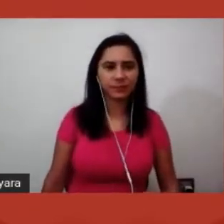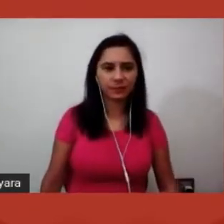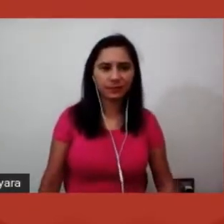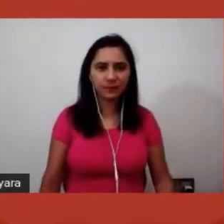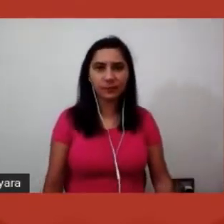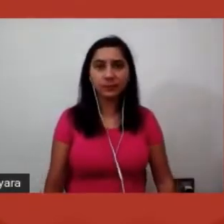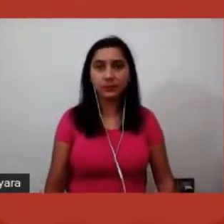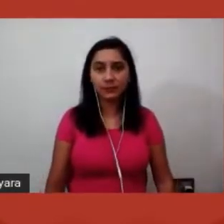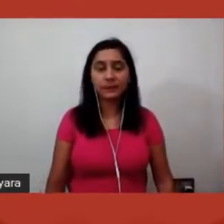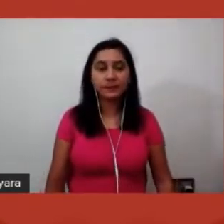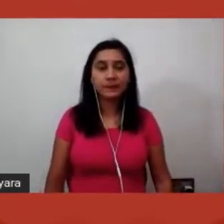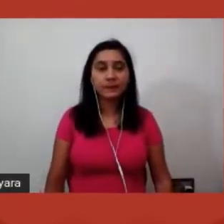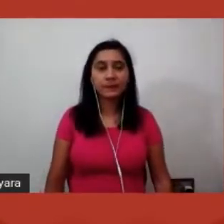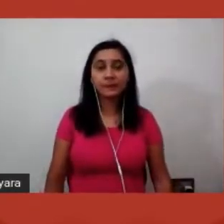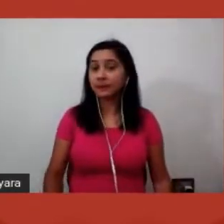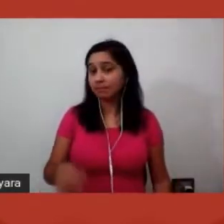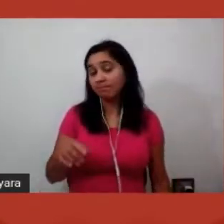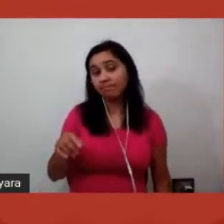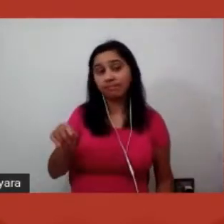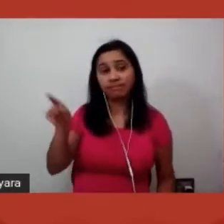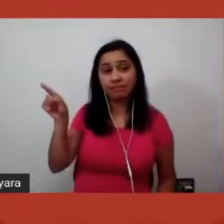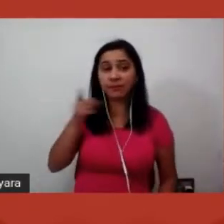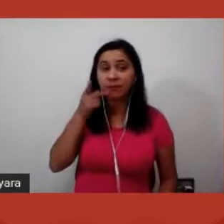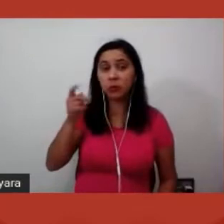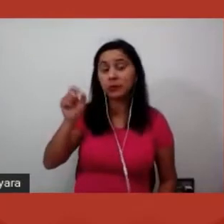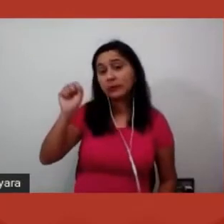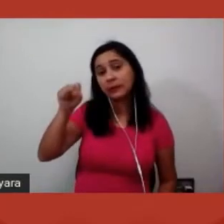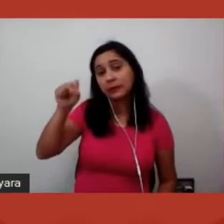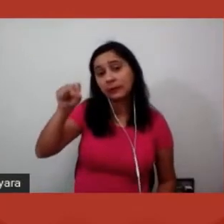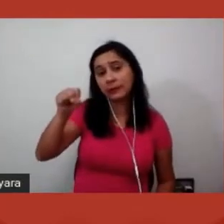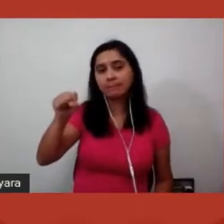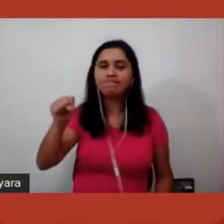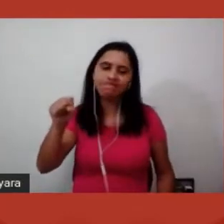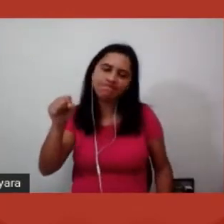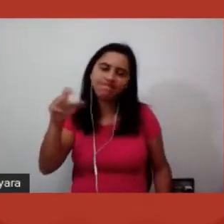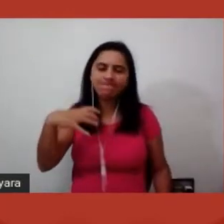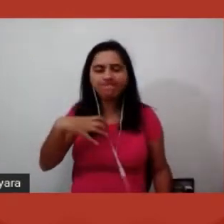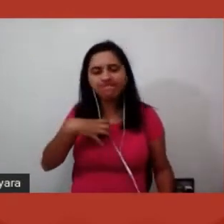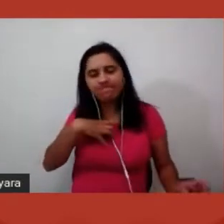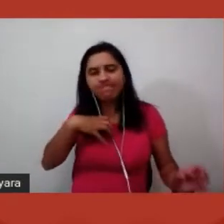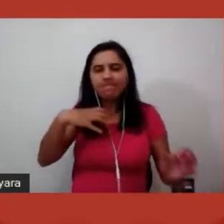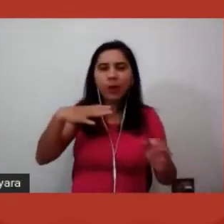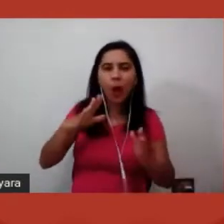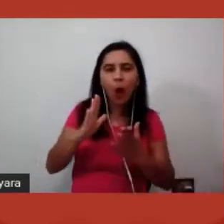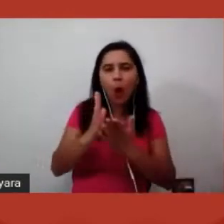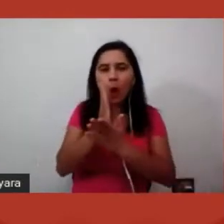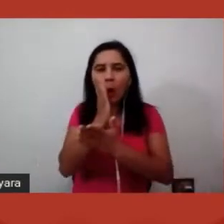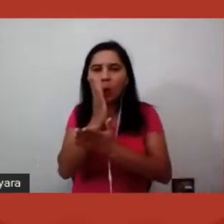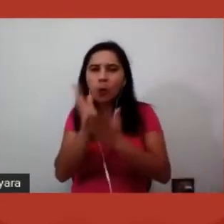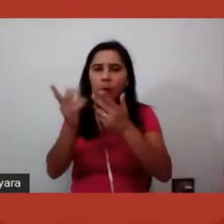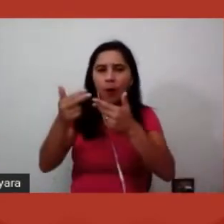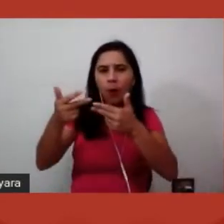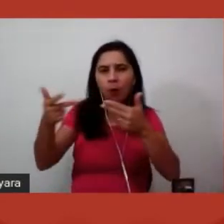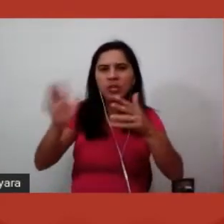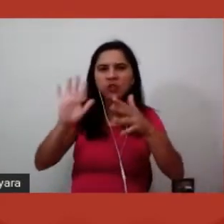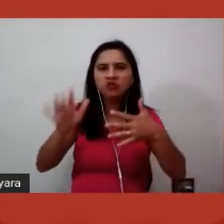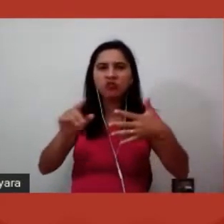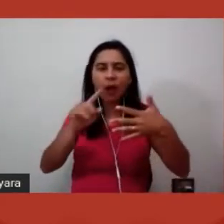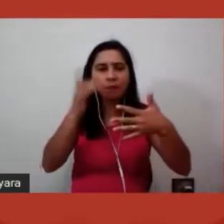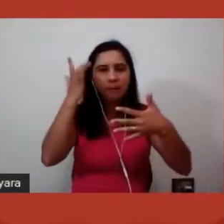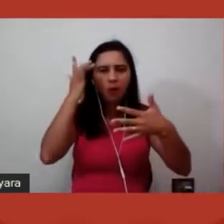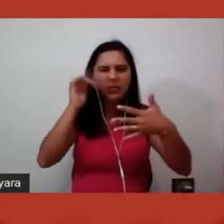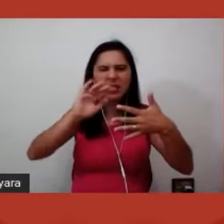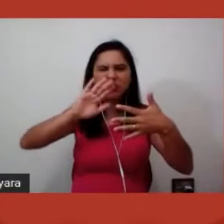É, eu acho que, de alguma maneira, algumas coisas a gente já descartou,